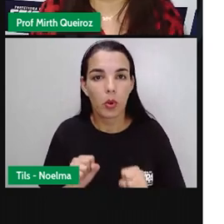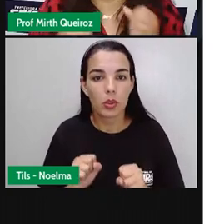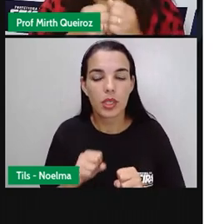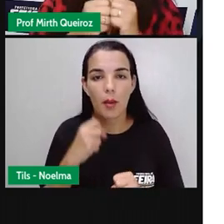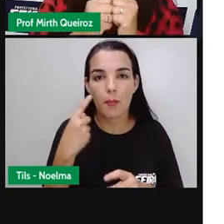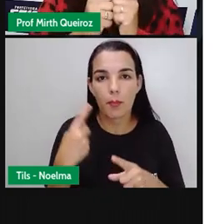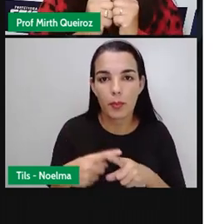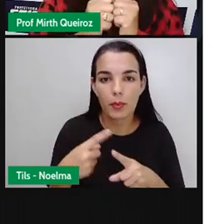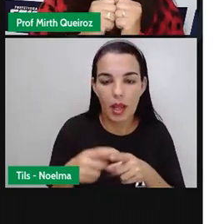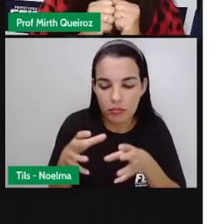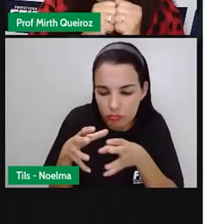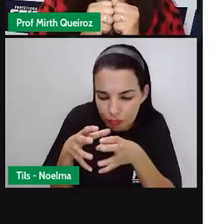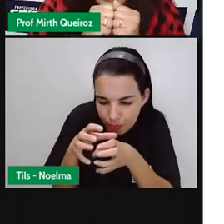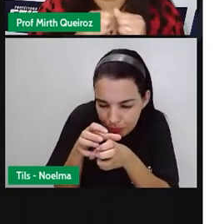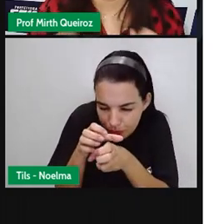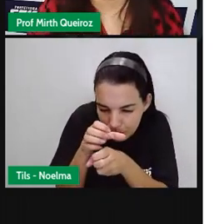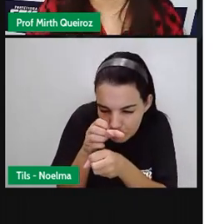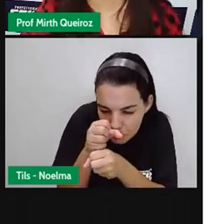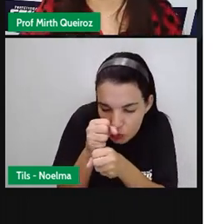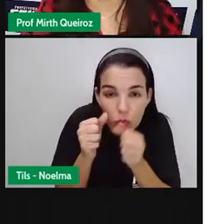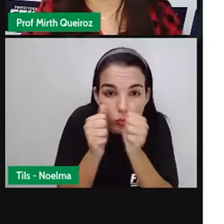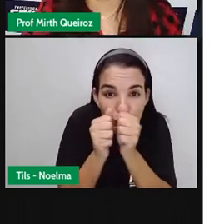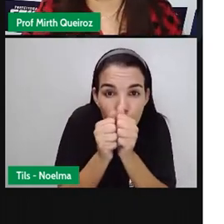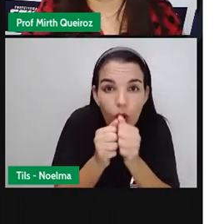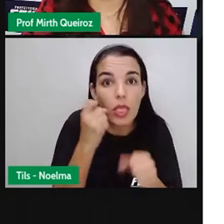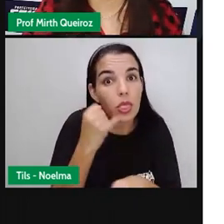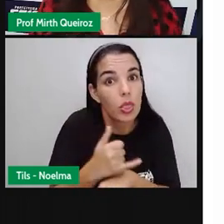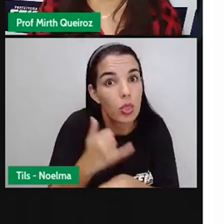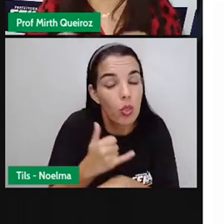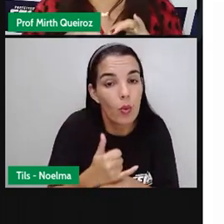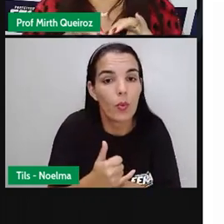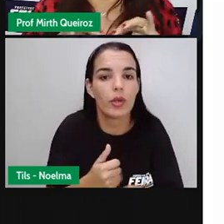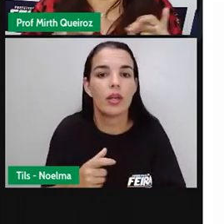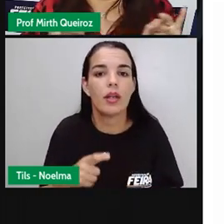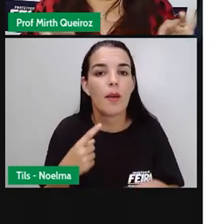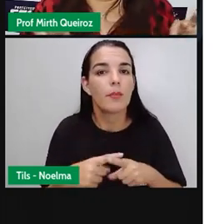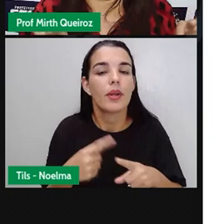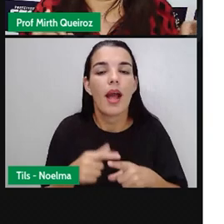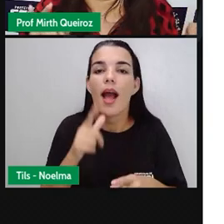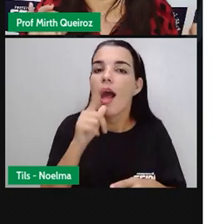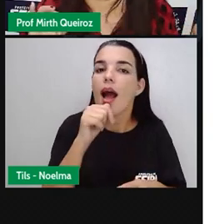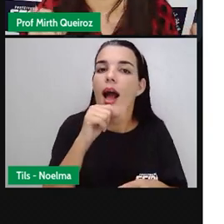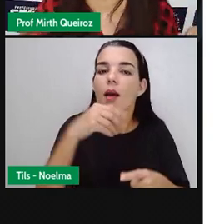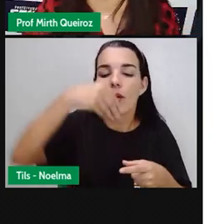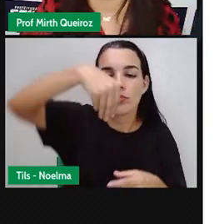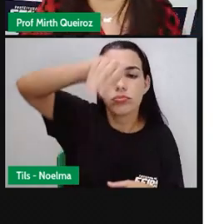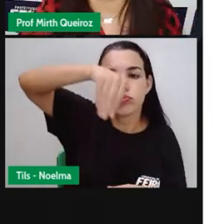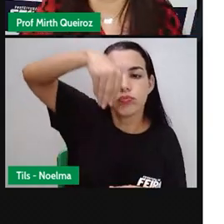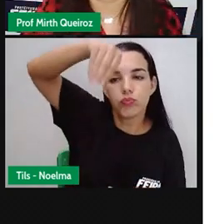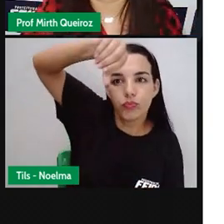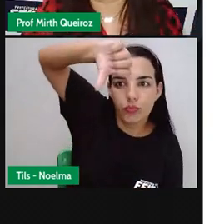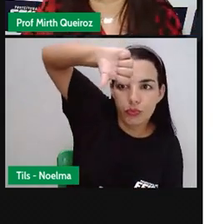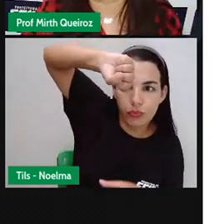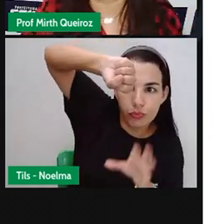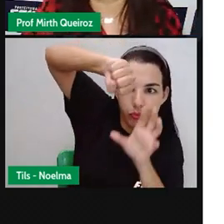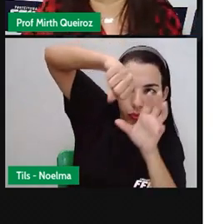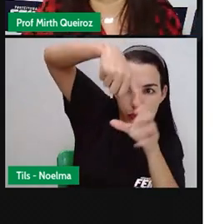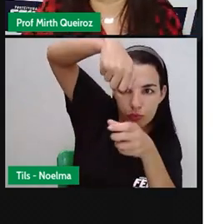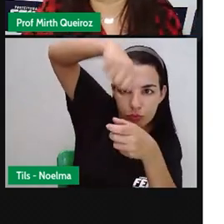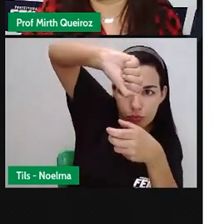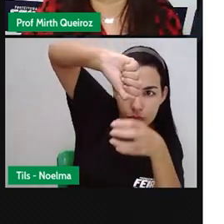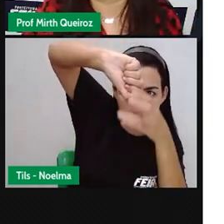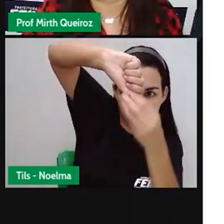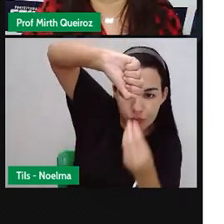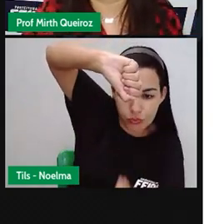as moléculas vão estar grudadinhas ali. O líquido, as moléculas, elas vão estar mais afastadas, por isso nós teremos